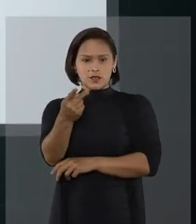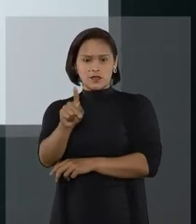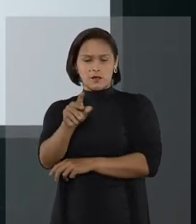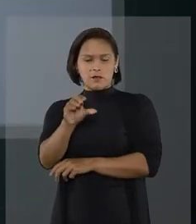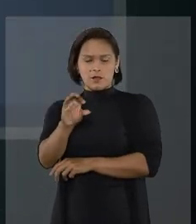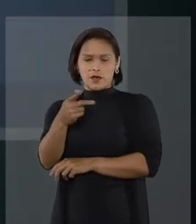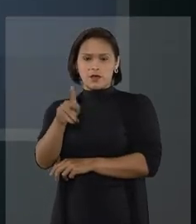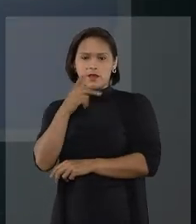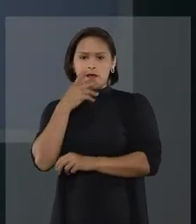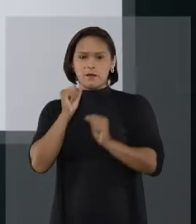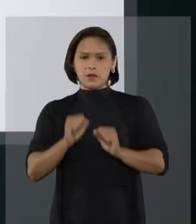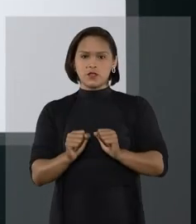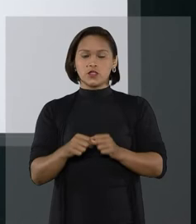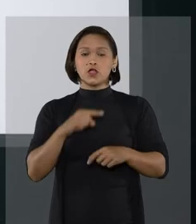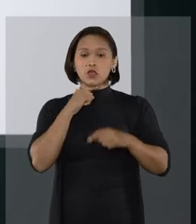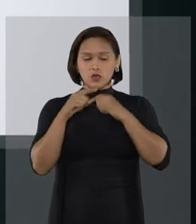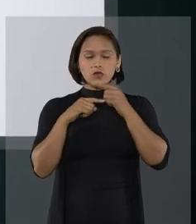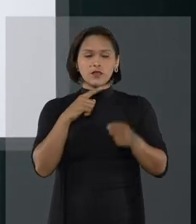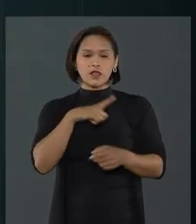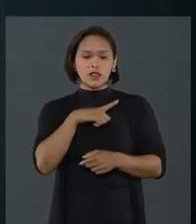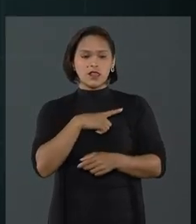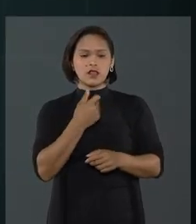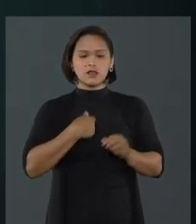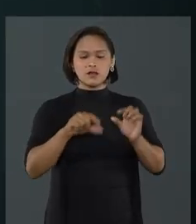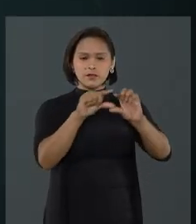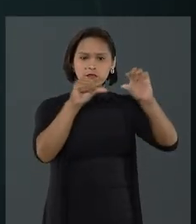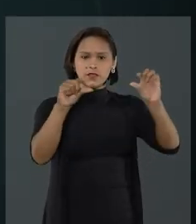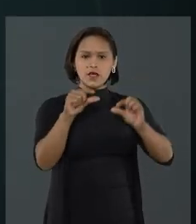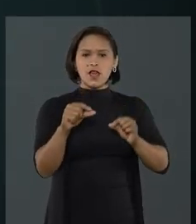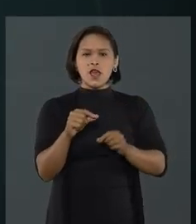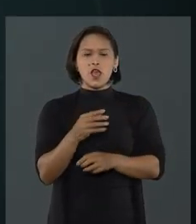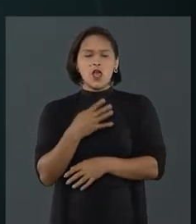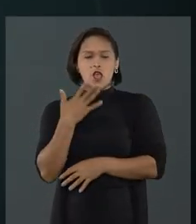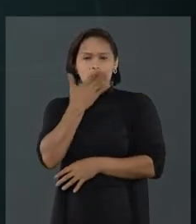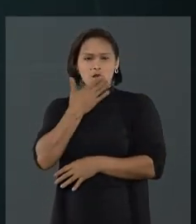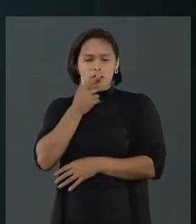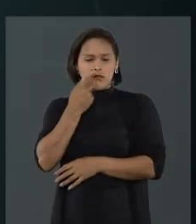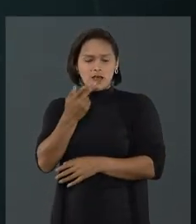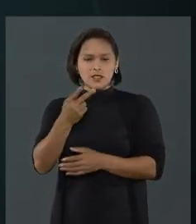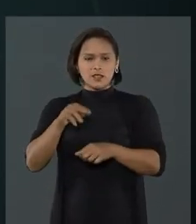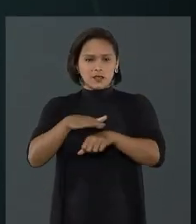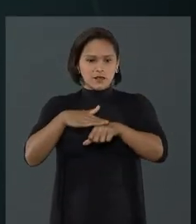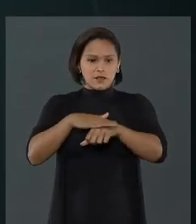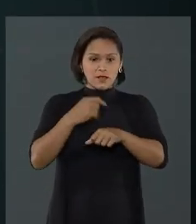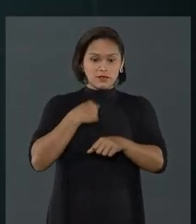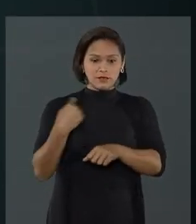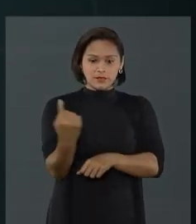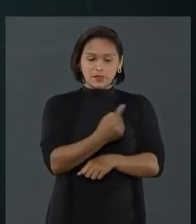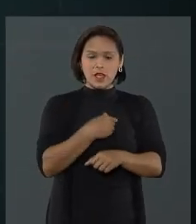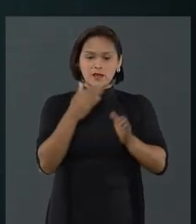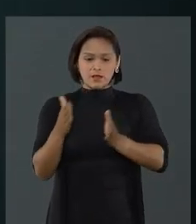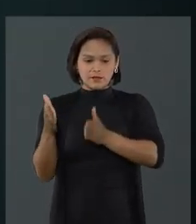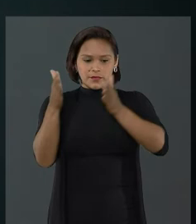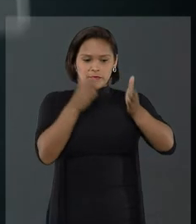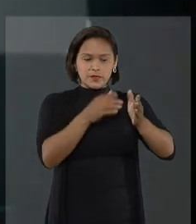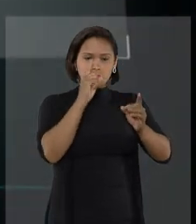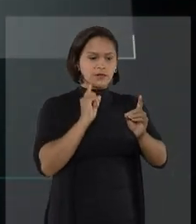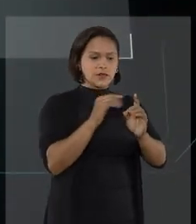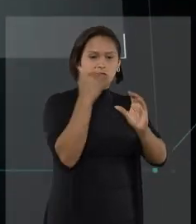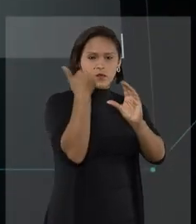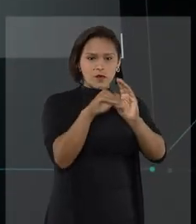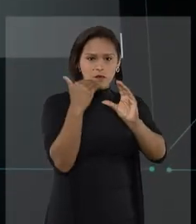na página do sistema da CPE. Em caso de dúvidas, basta clicar no menu Fale Conosco. O usuário será